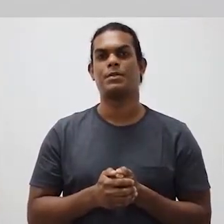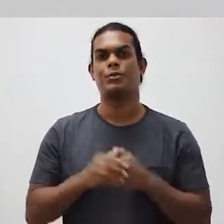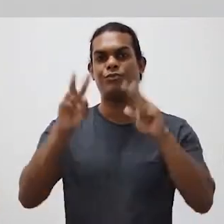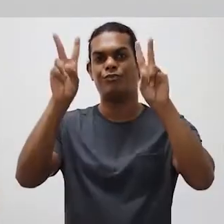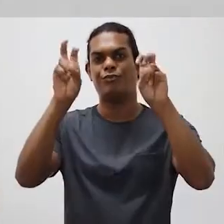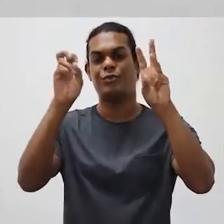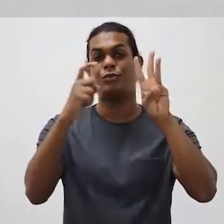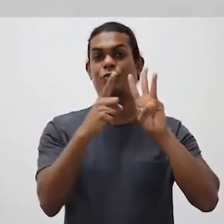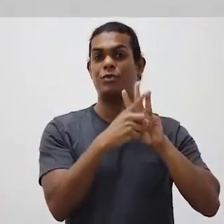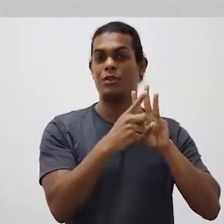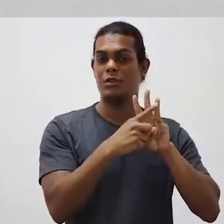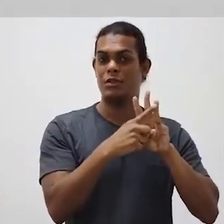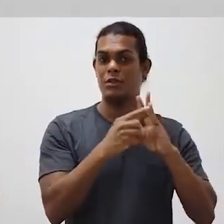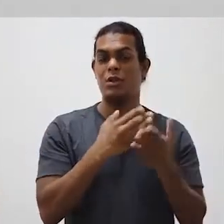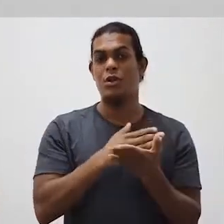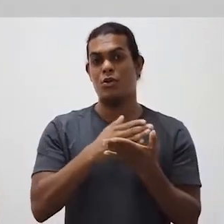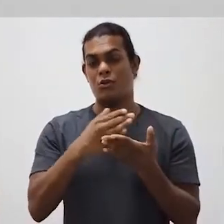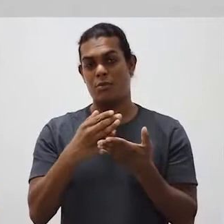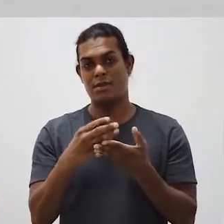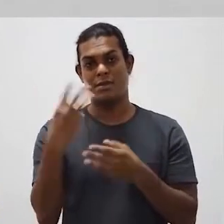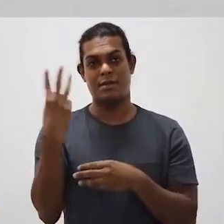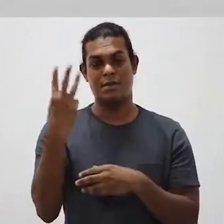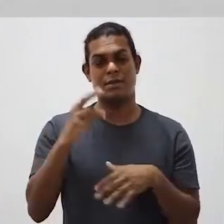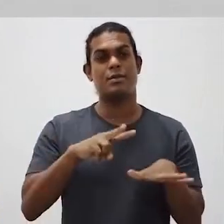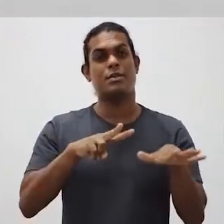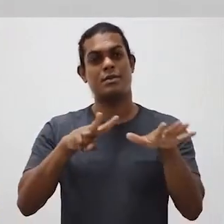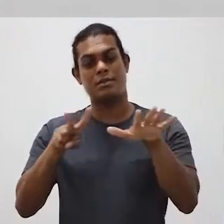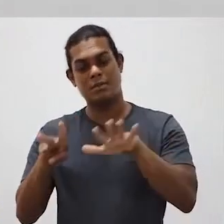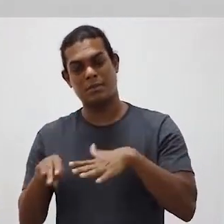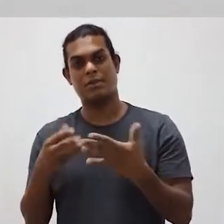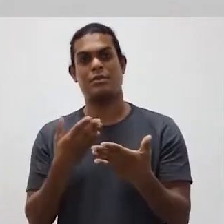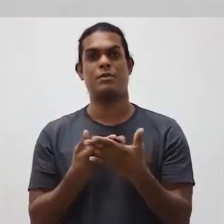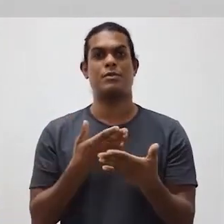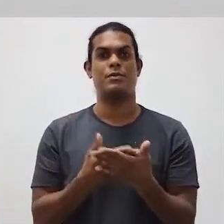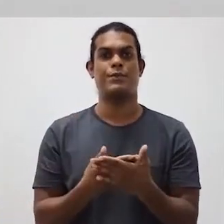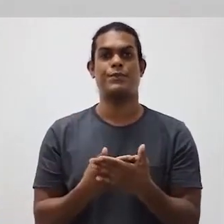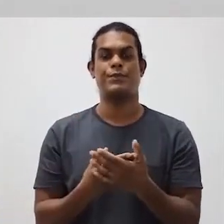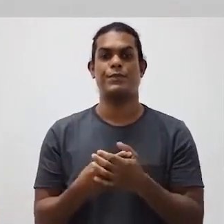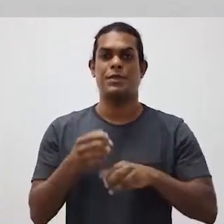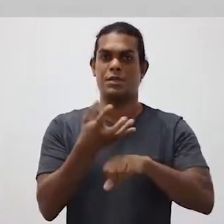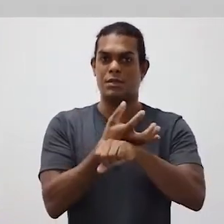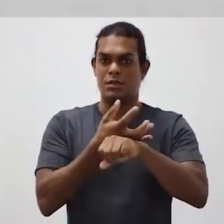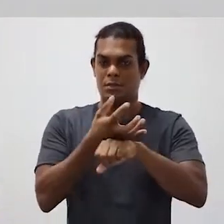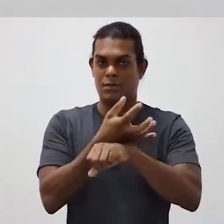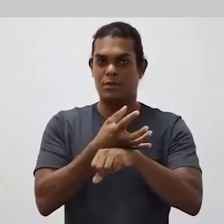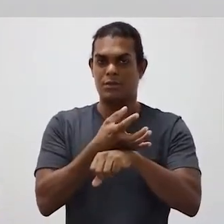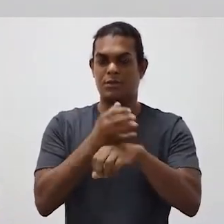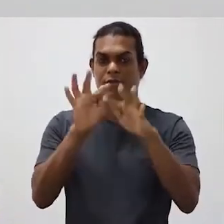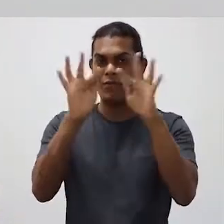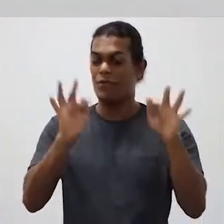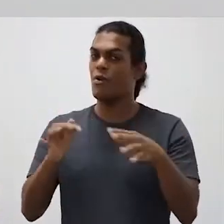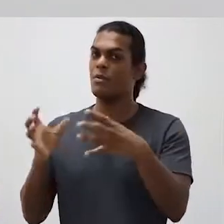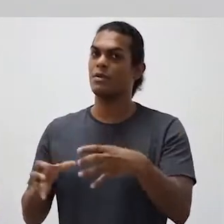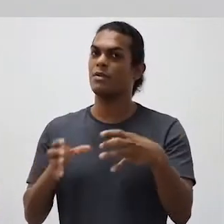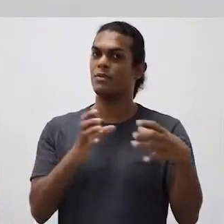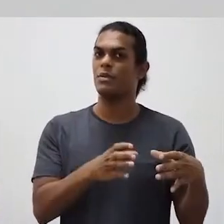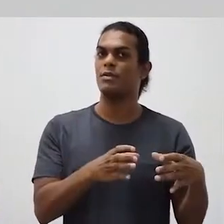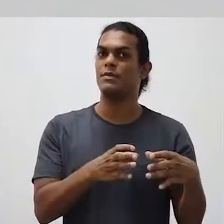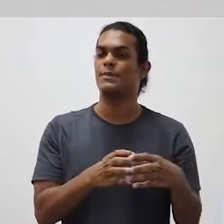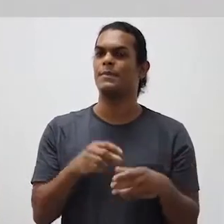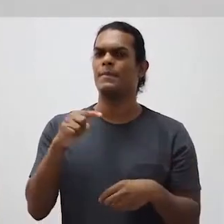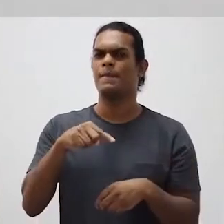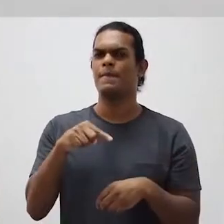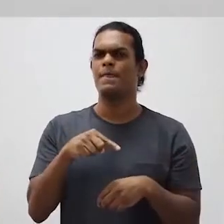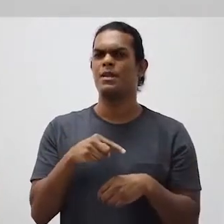vamos iniciar nossa terceira semana de aula da disciplina Modais de Transporte. Nessa